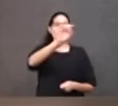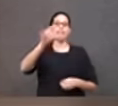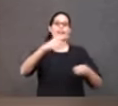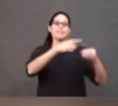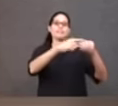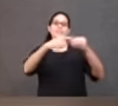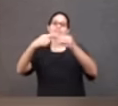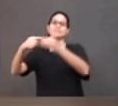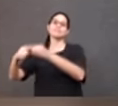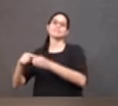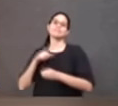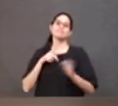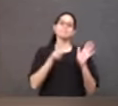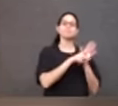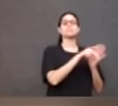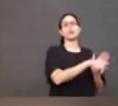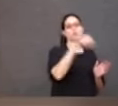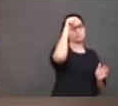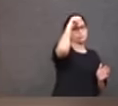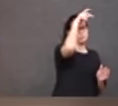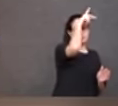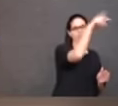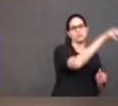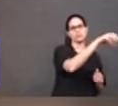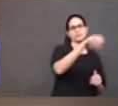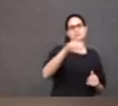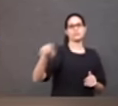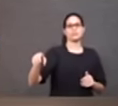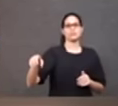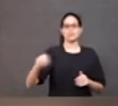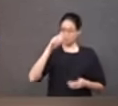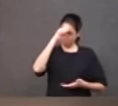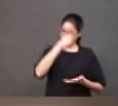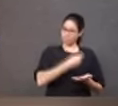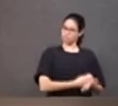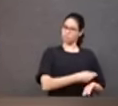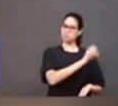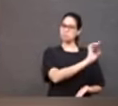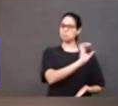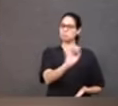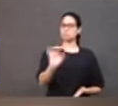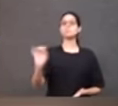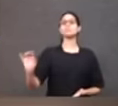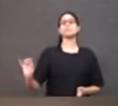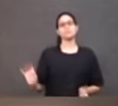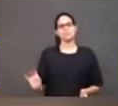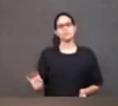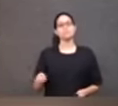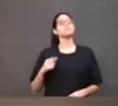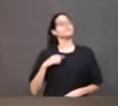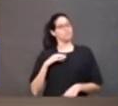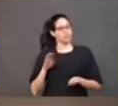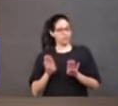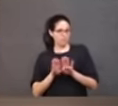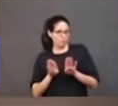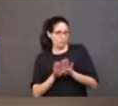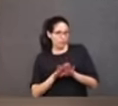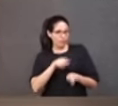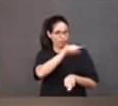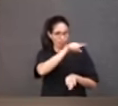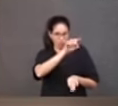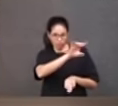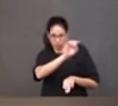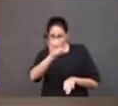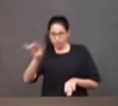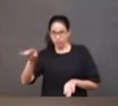dê centro de custos, para que a gente dê maior autonomia para os campi e para que essas pessoas escolhidas pela